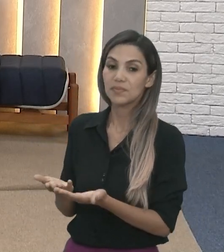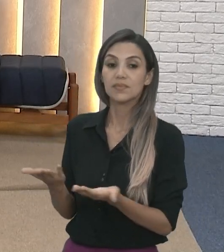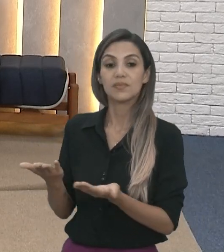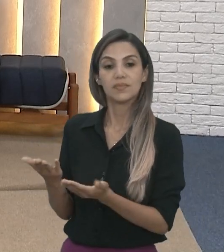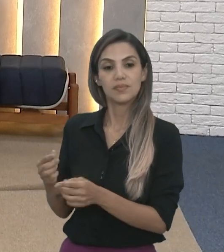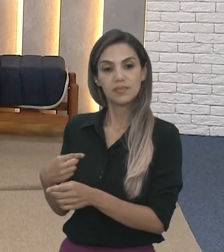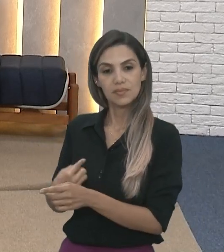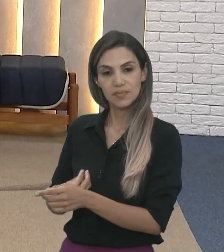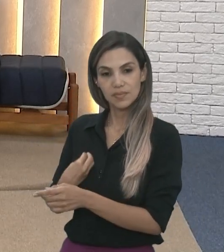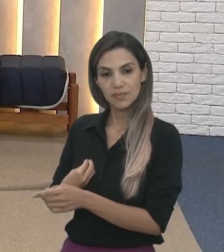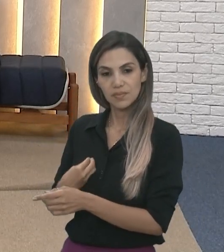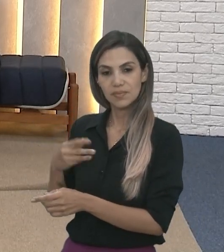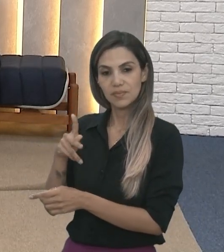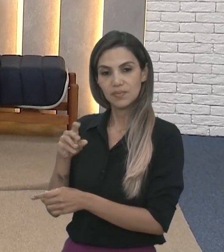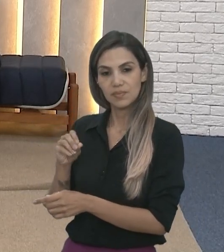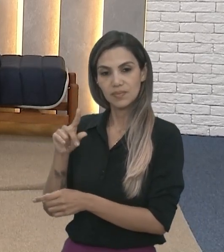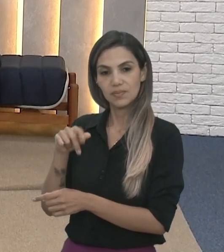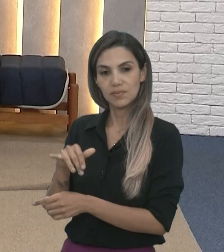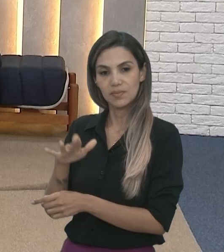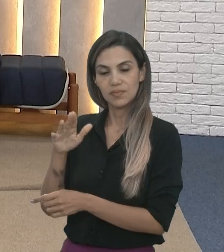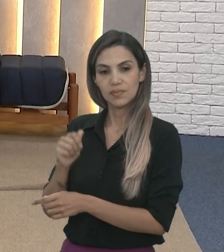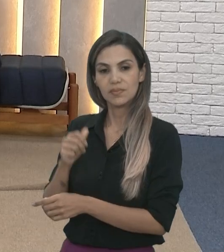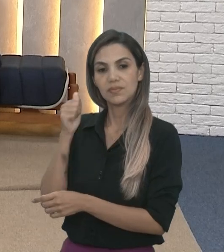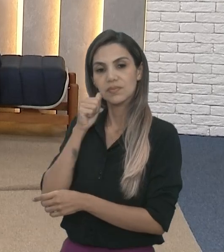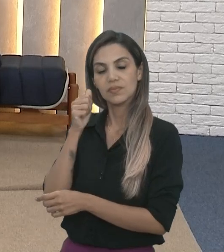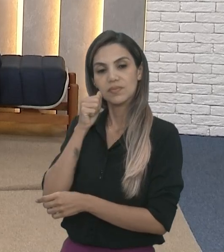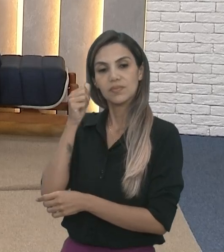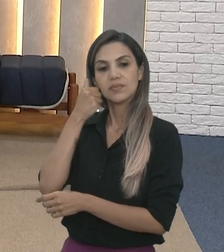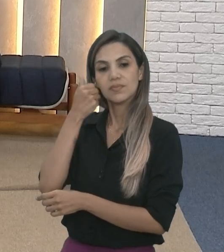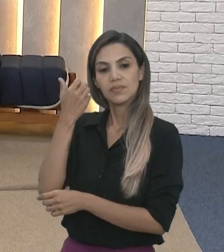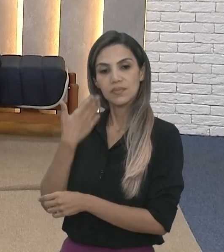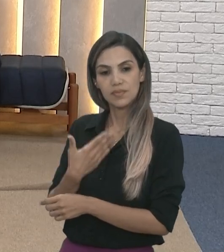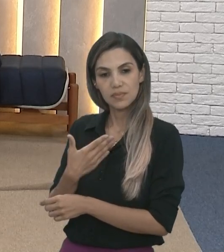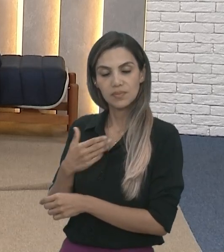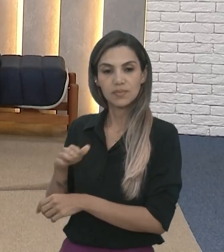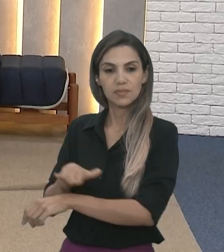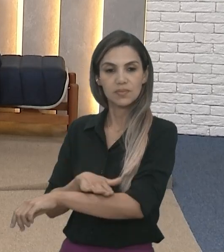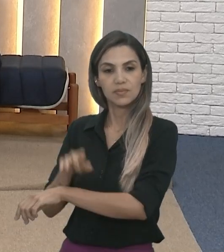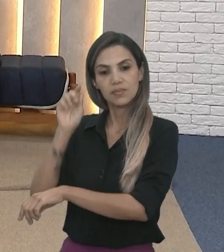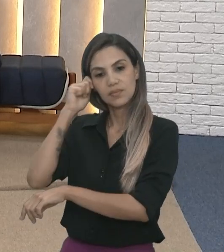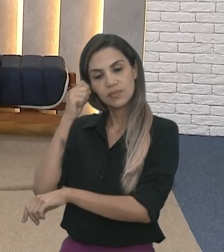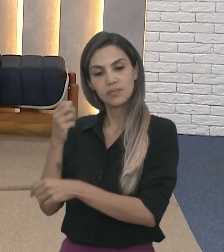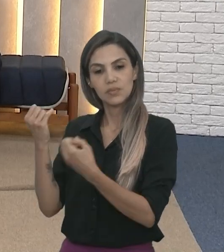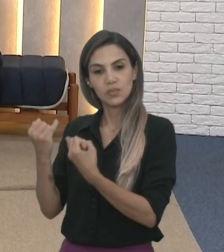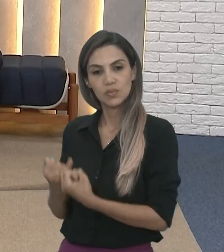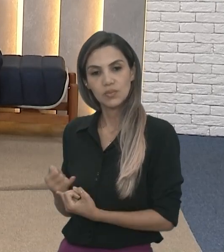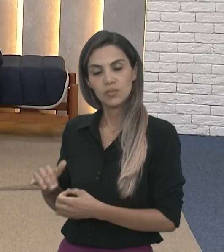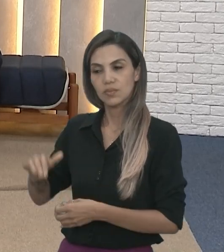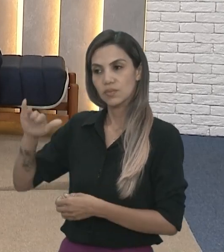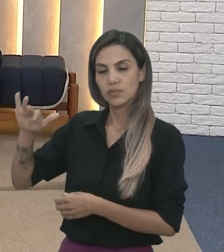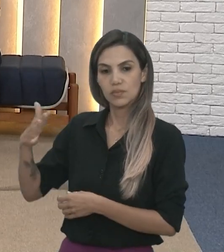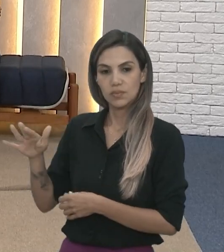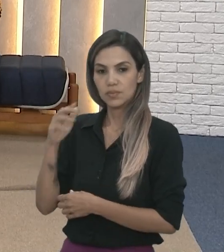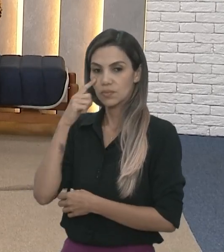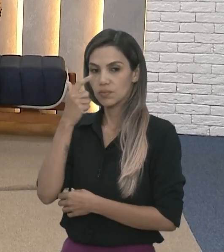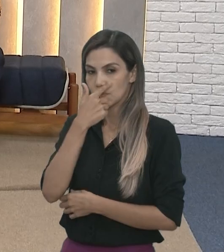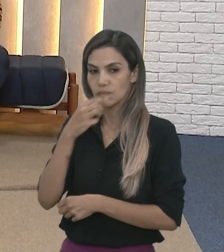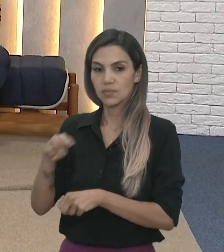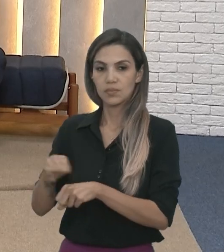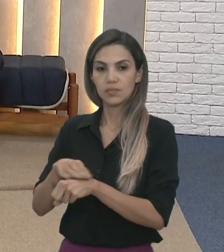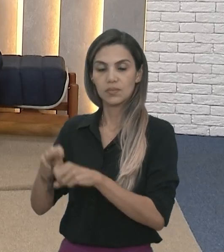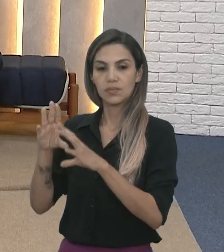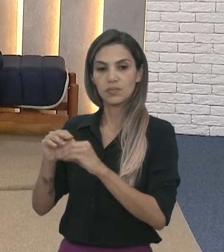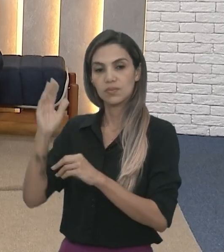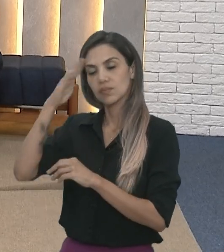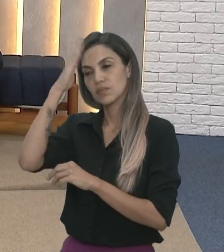outra convidada é a Poliana Carvalho, que se descreve como uma mulher de pele negra, magra, com altura mediana, olhos castanhos escuros